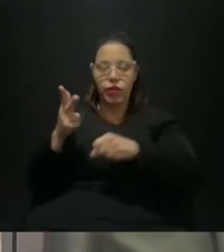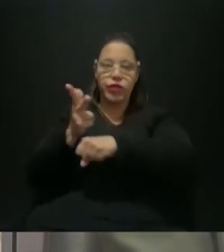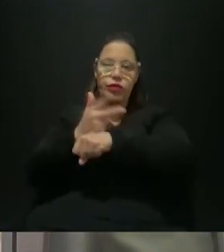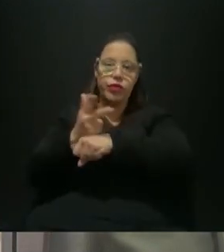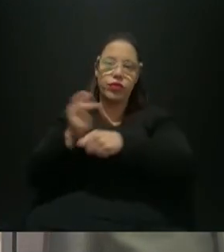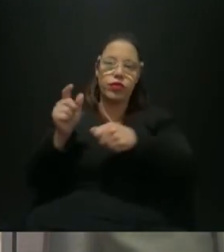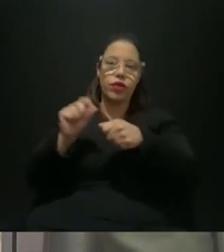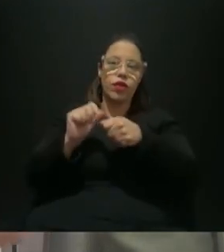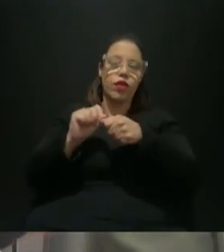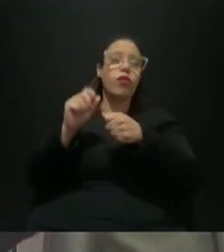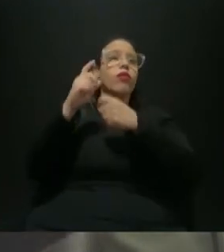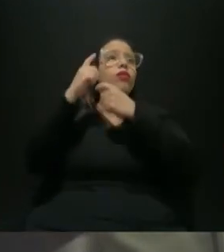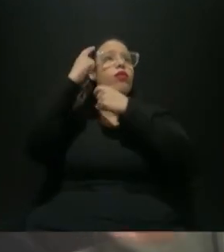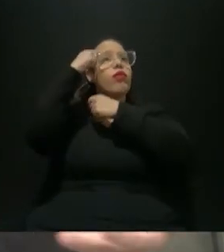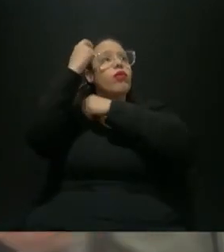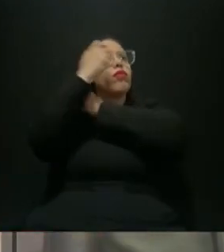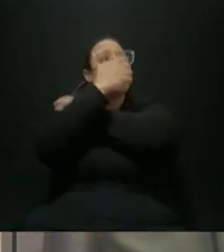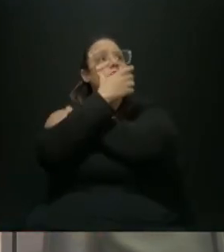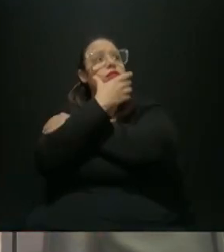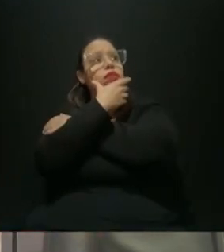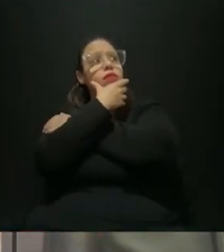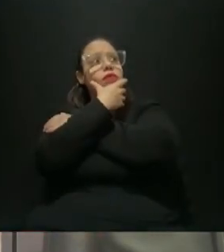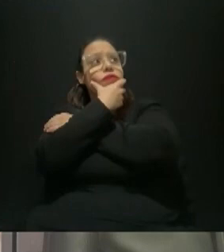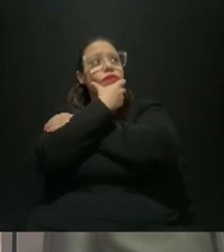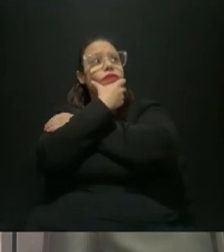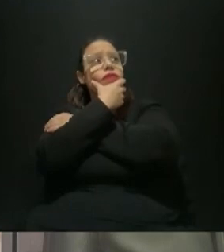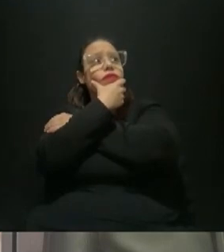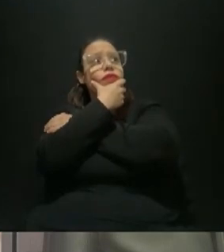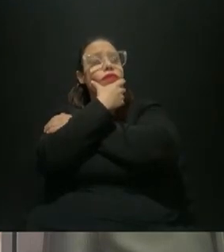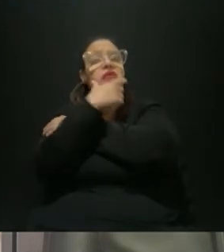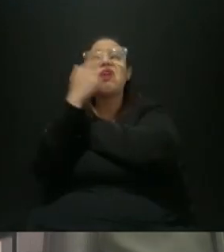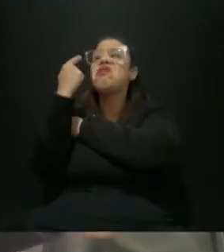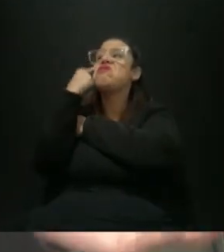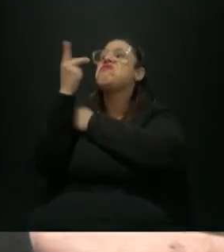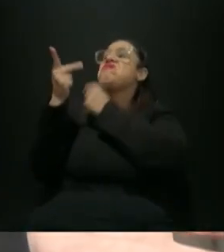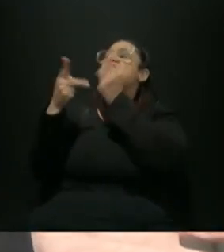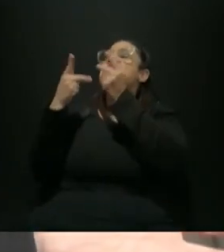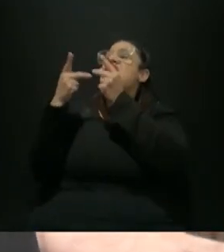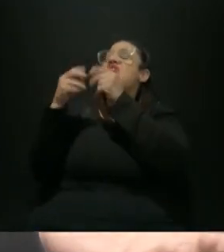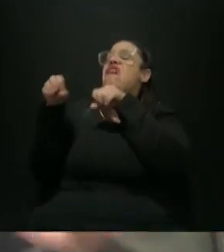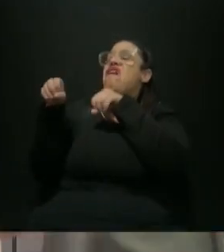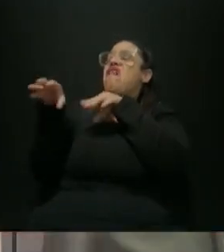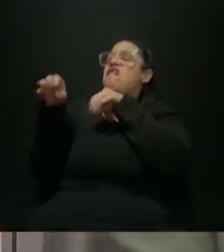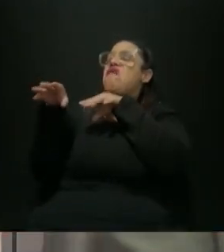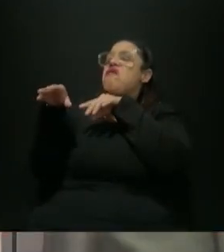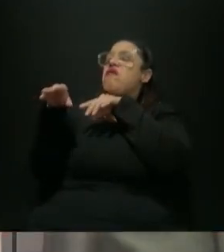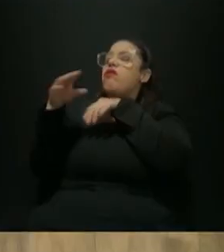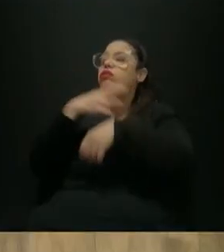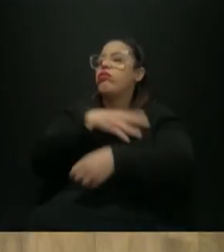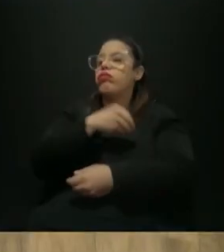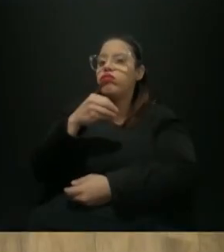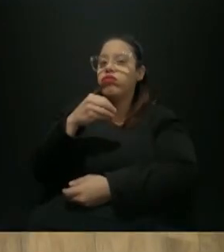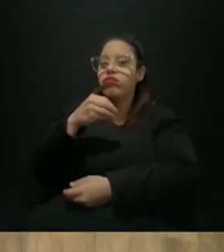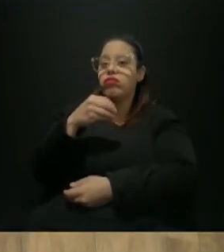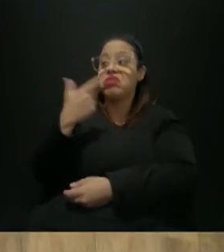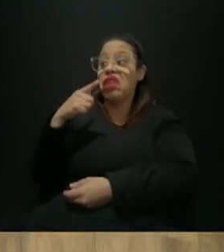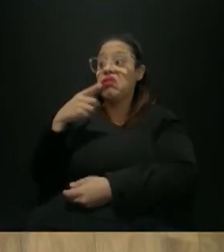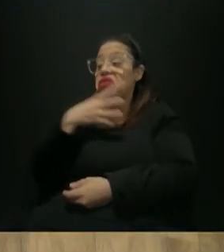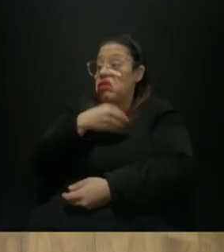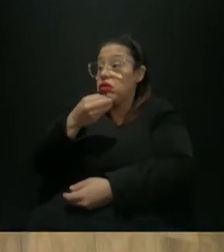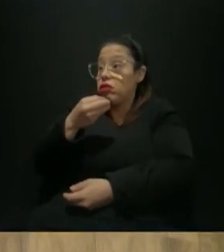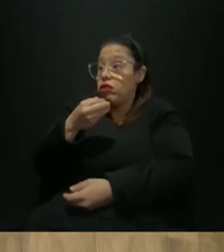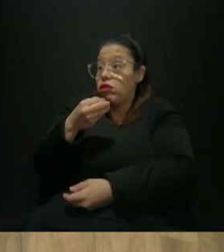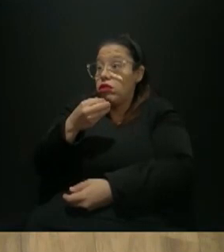porque a gente fala muito, às vezes, Martins, eu vejo a pessoa falando sobre educação de filho e a pessoa não tem filho. E eu brinco que filho vem